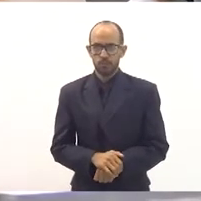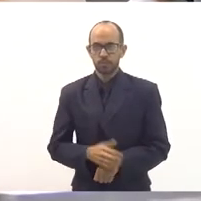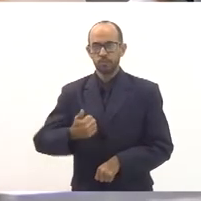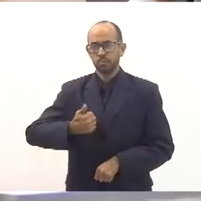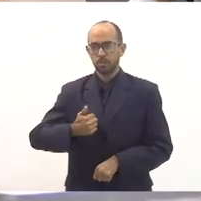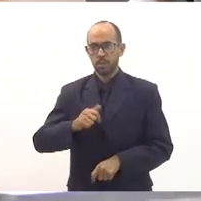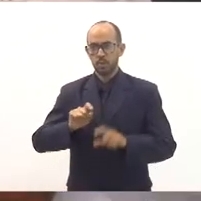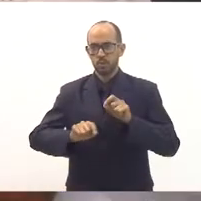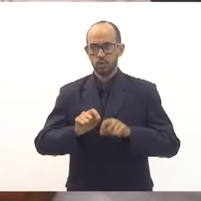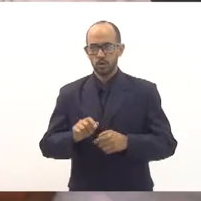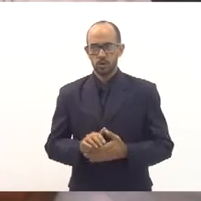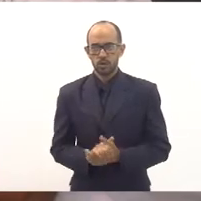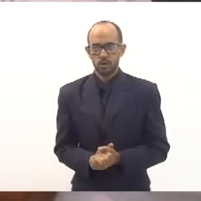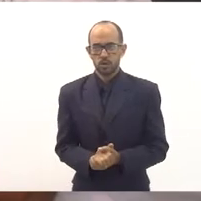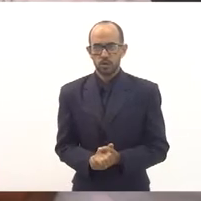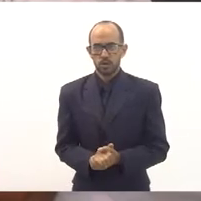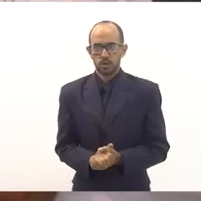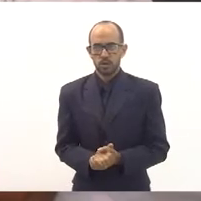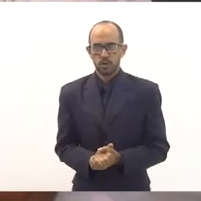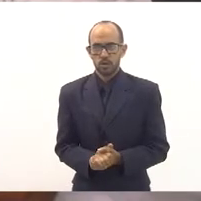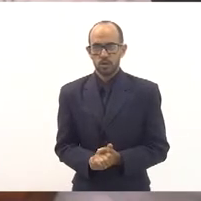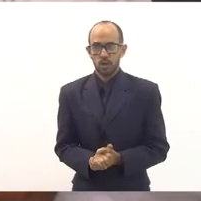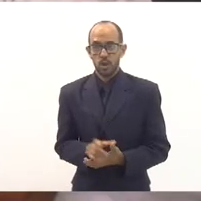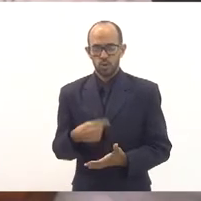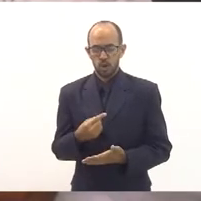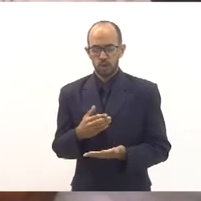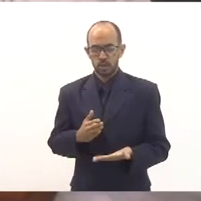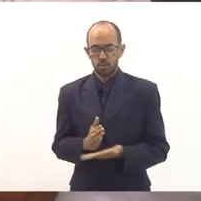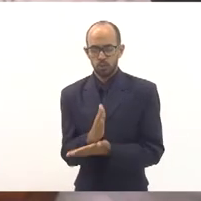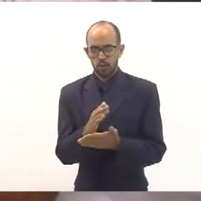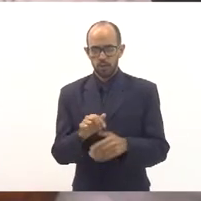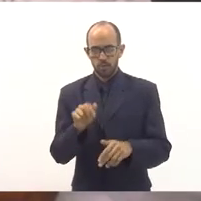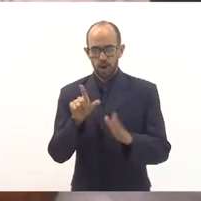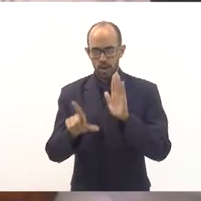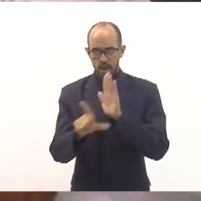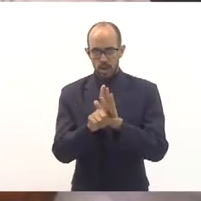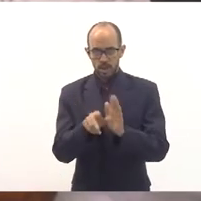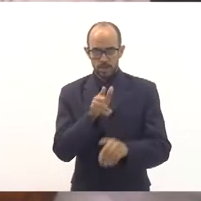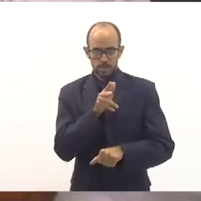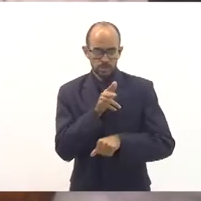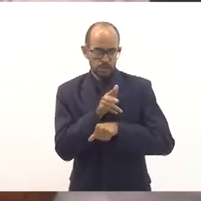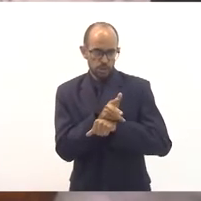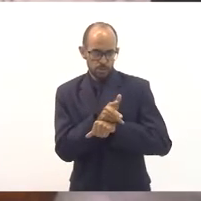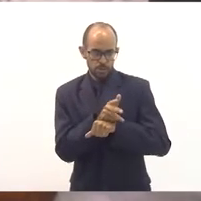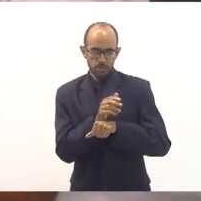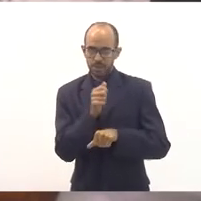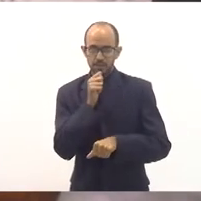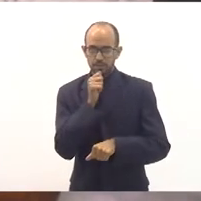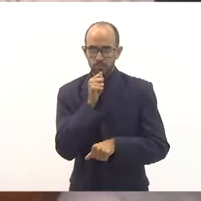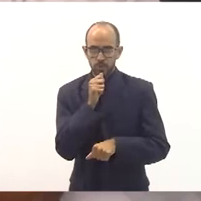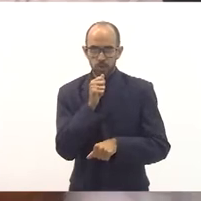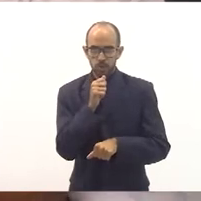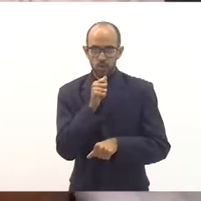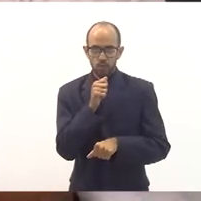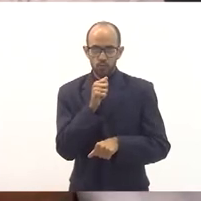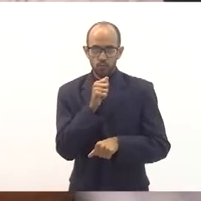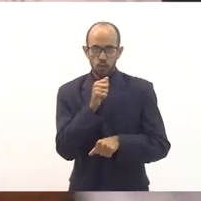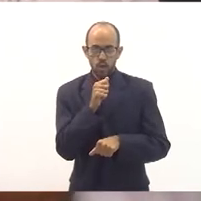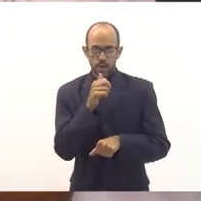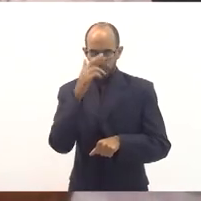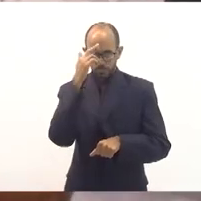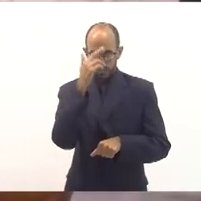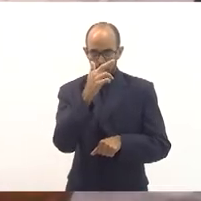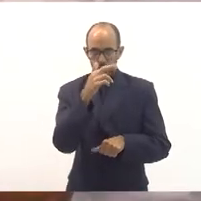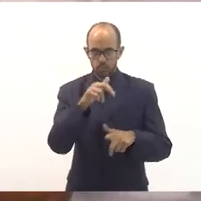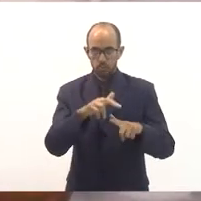primeiro e apesar de ter aprovado a lei das câmeras em junho ela ainda não foi cumprida por pressão bolsonarista